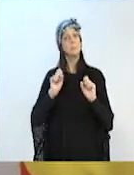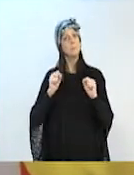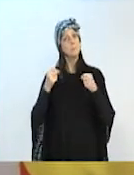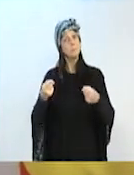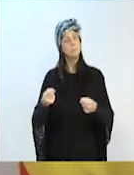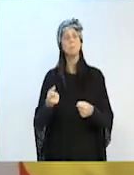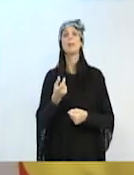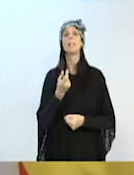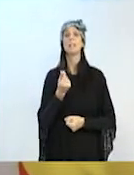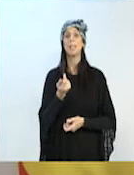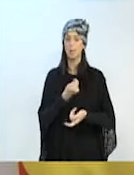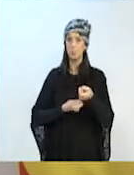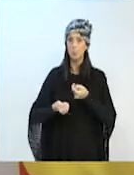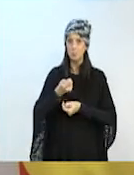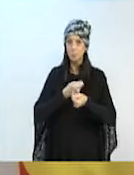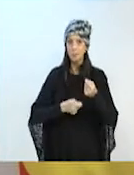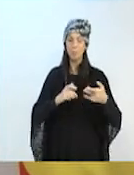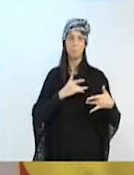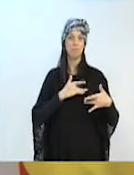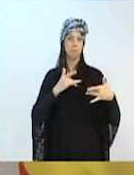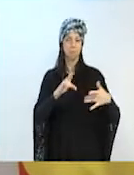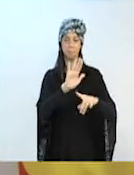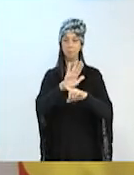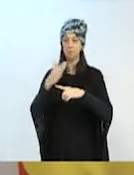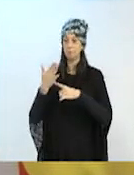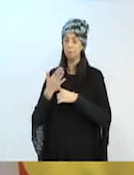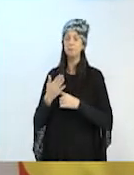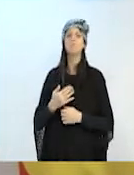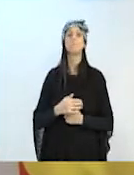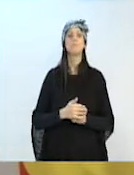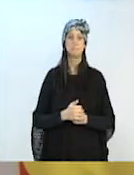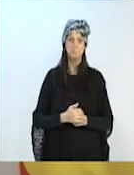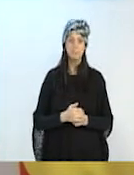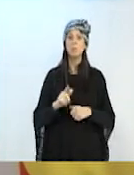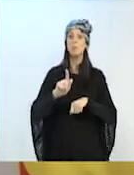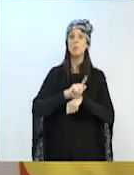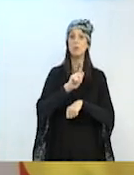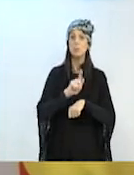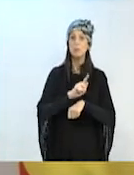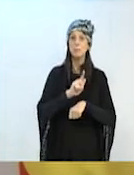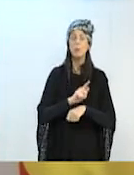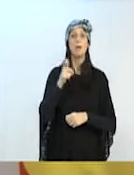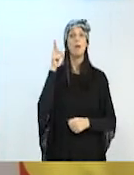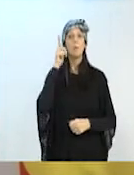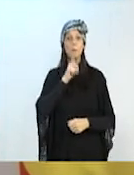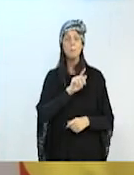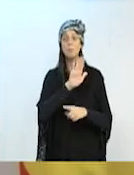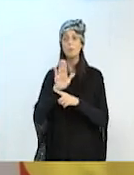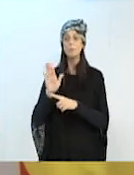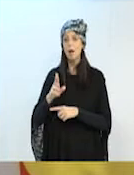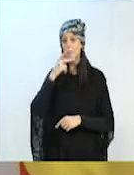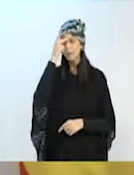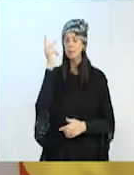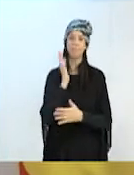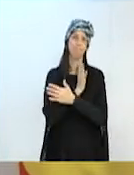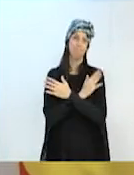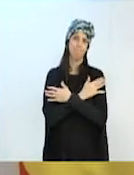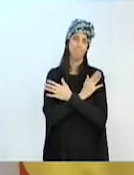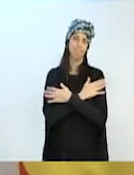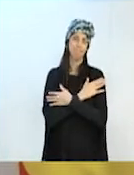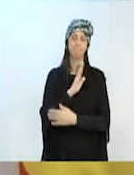ele passou a defender a economia solidária e autogestão como uma forma de enfrentamento ao desemprego. E em